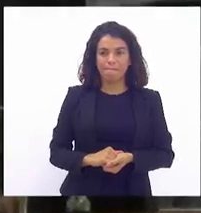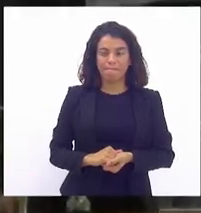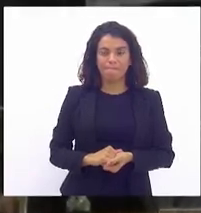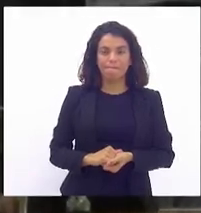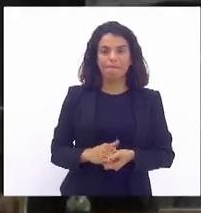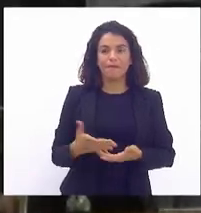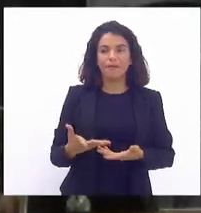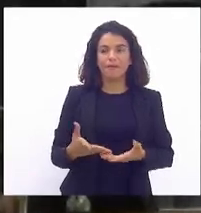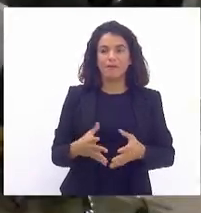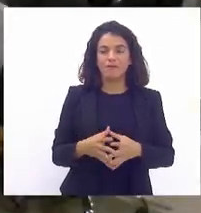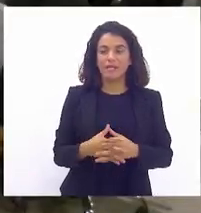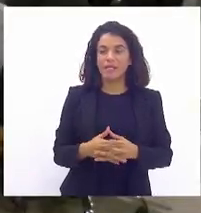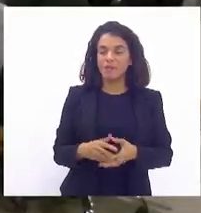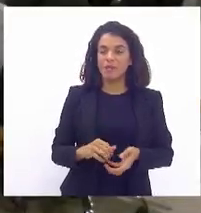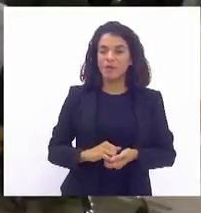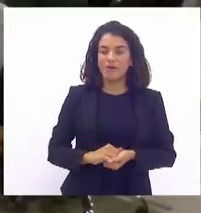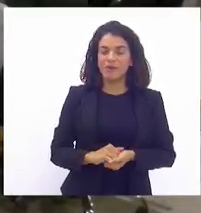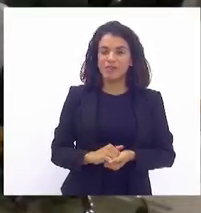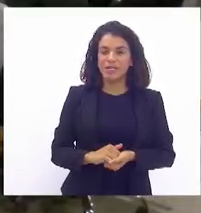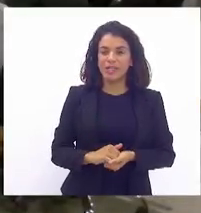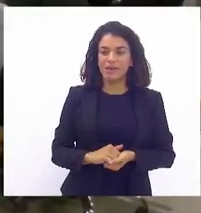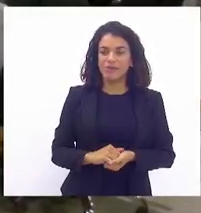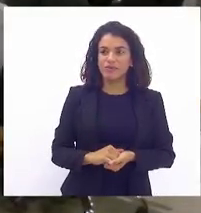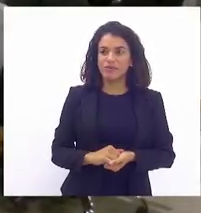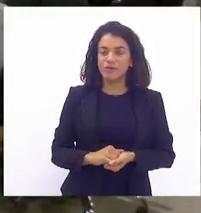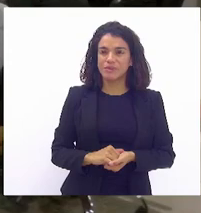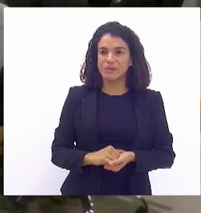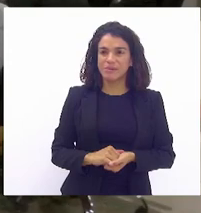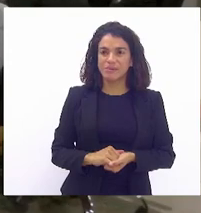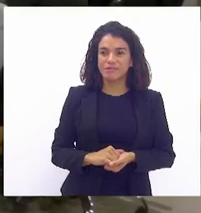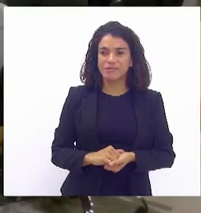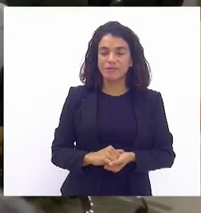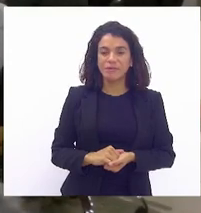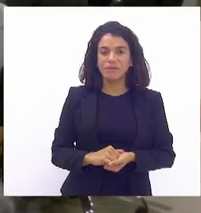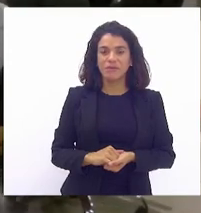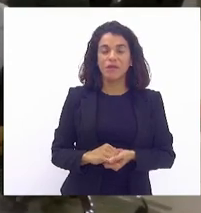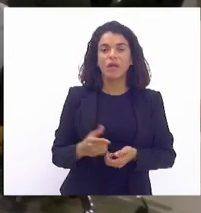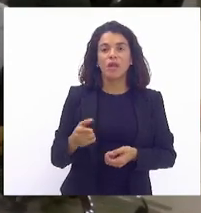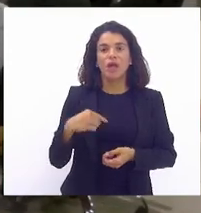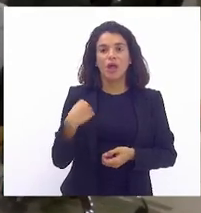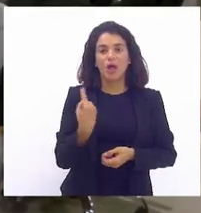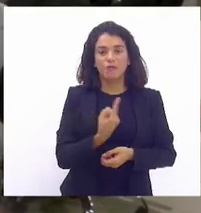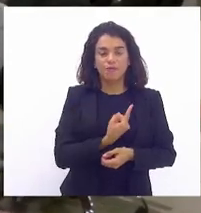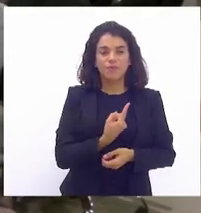Volta Redonda quer também. As fotos,